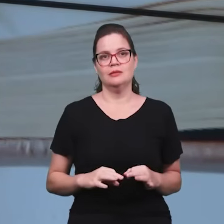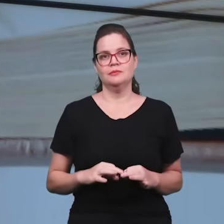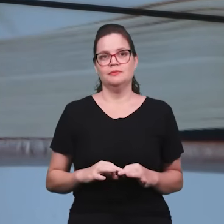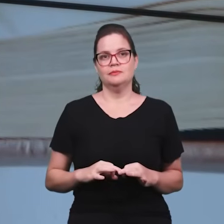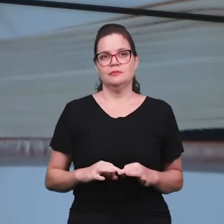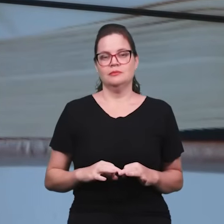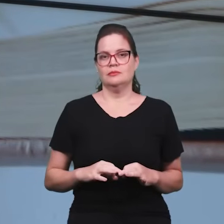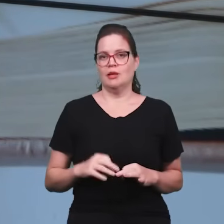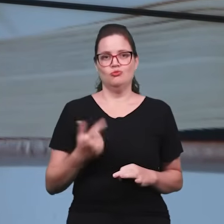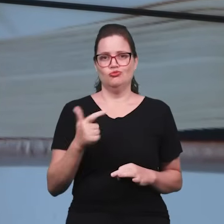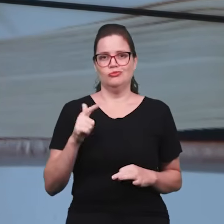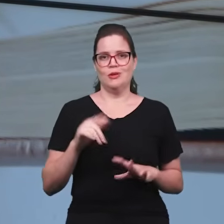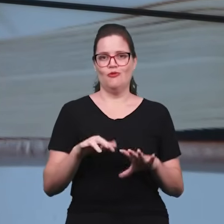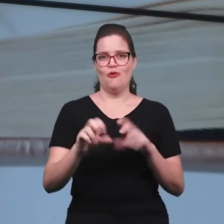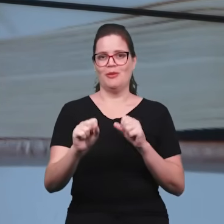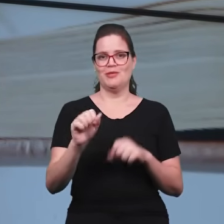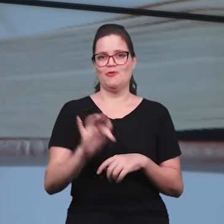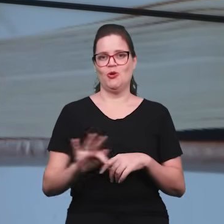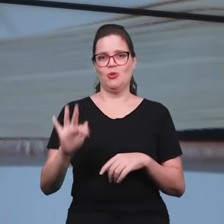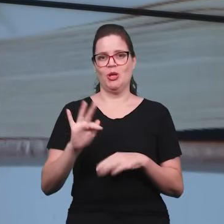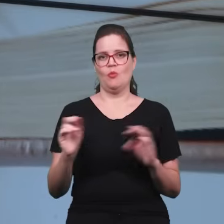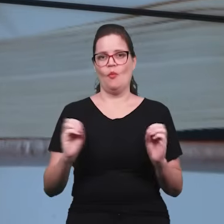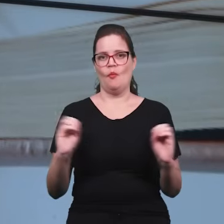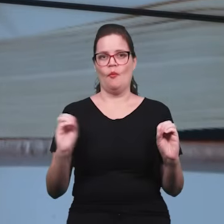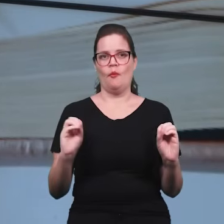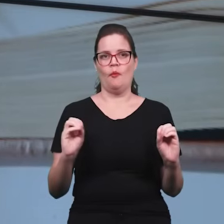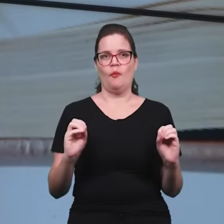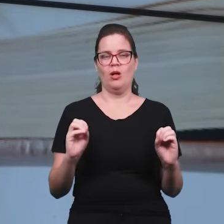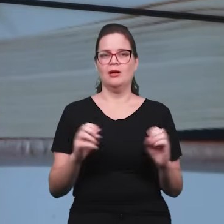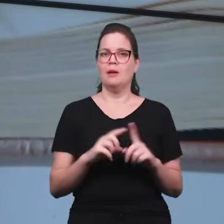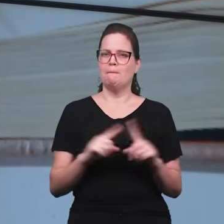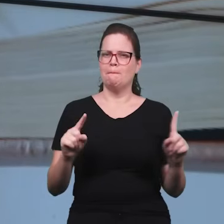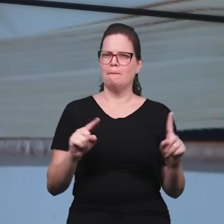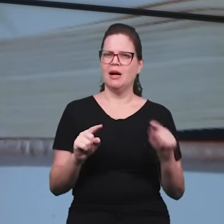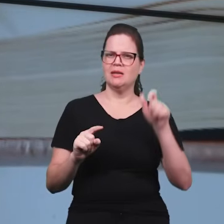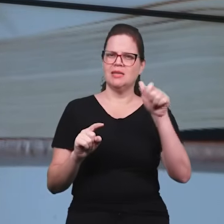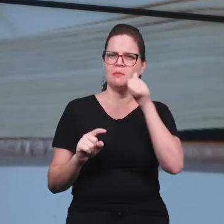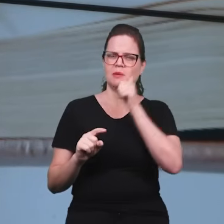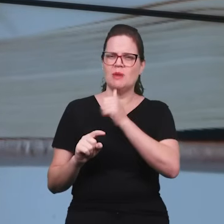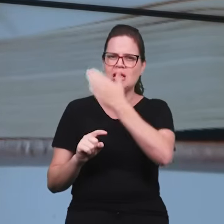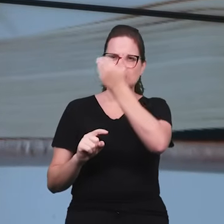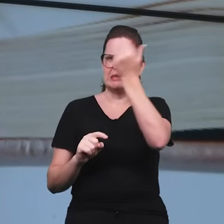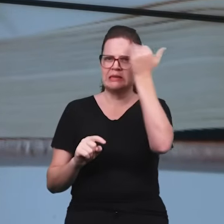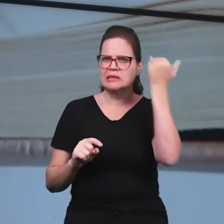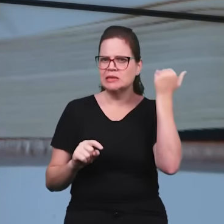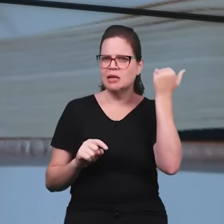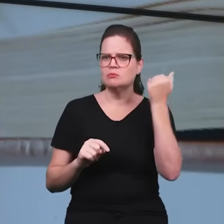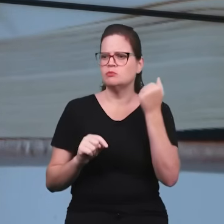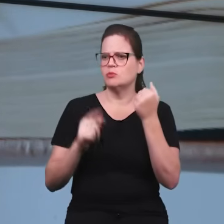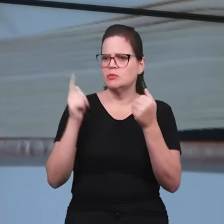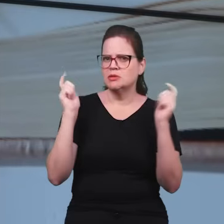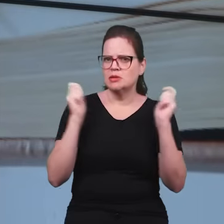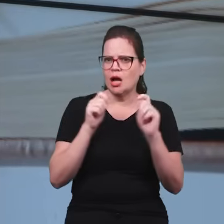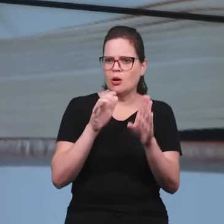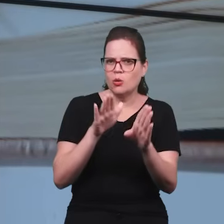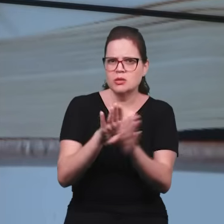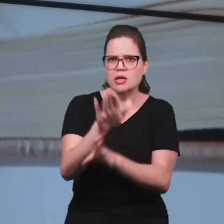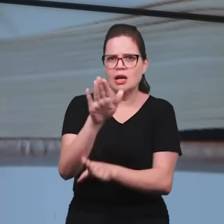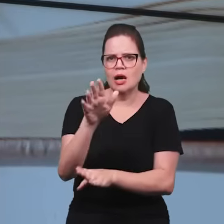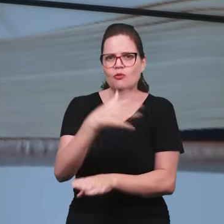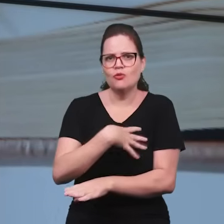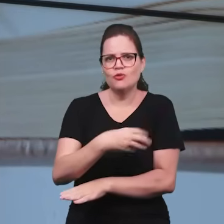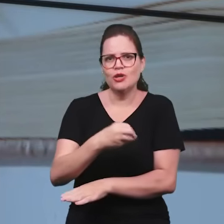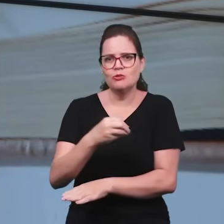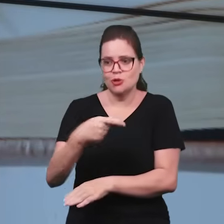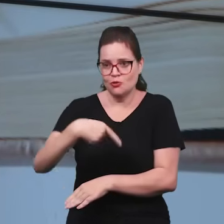curso superior, né? Mas ela tem tanta sabedoria para aconselhar um filho que é universitário, por exemplo,